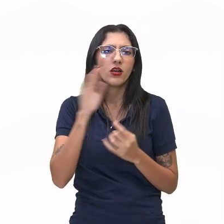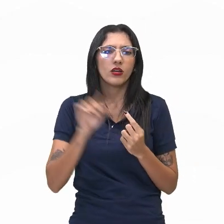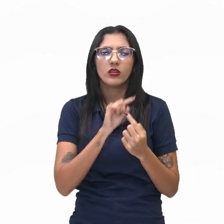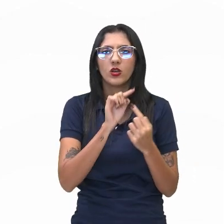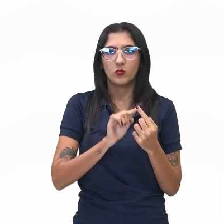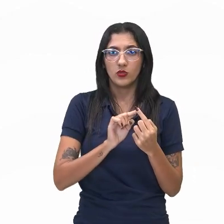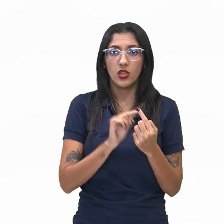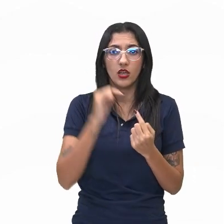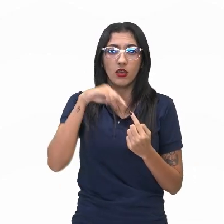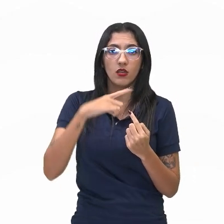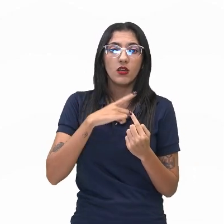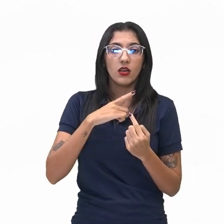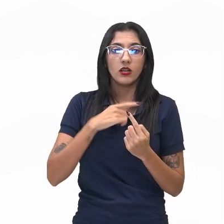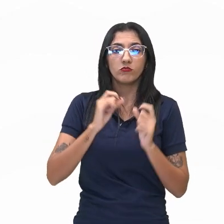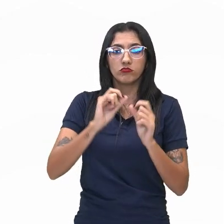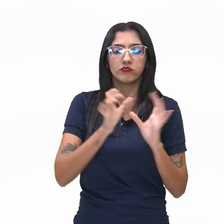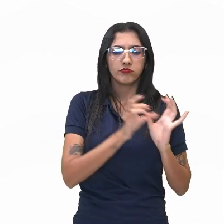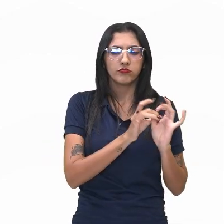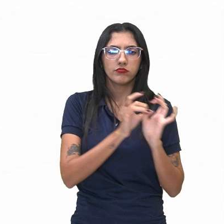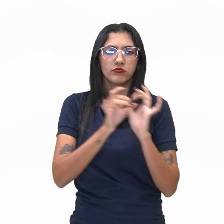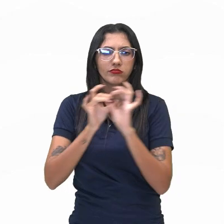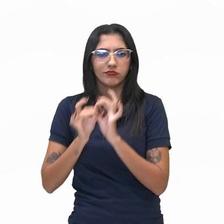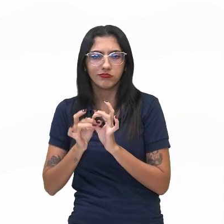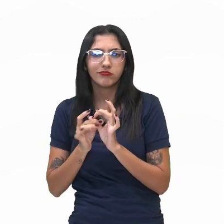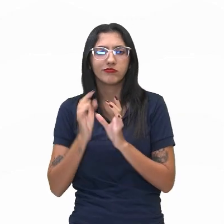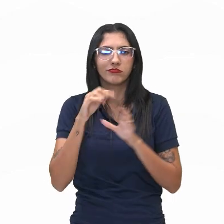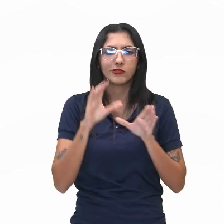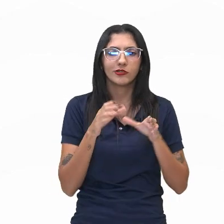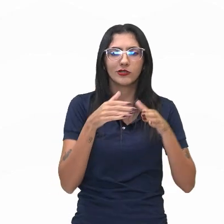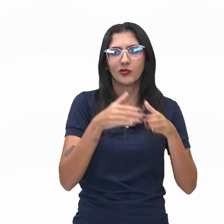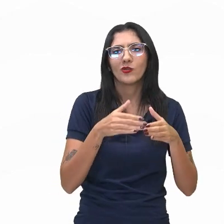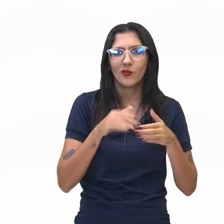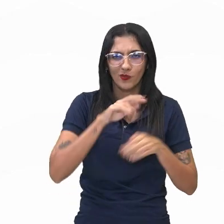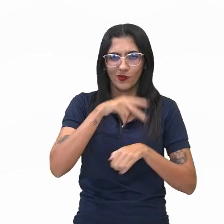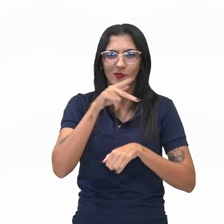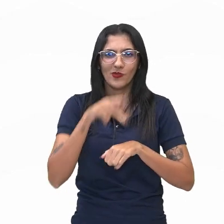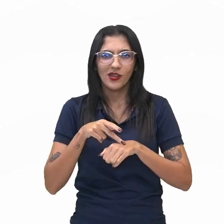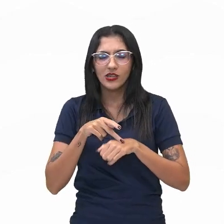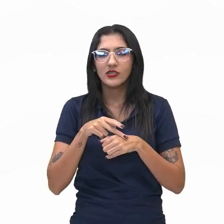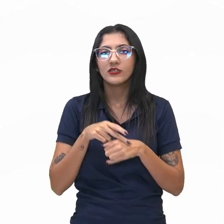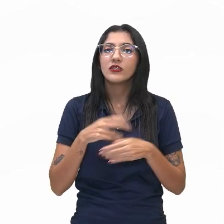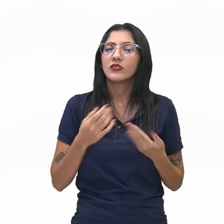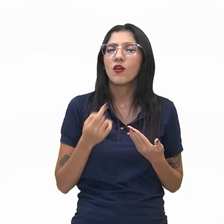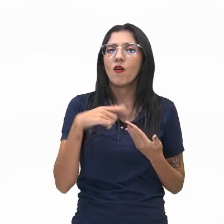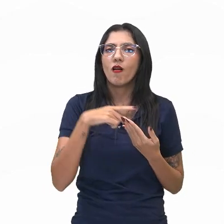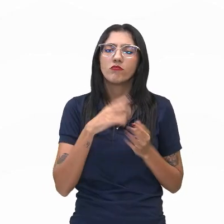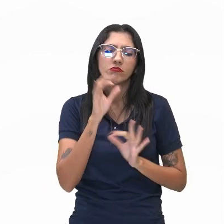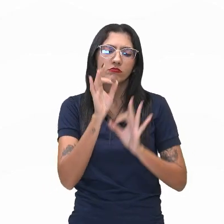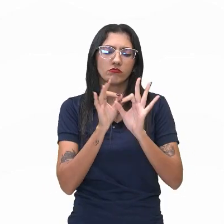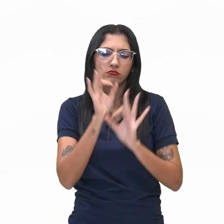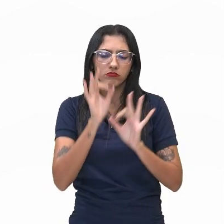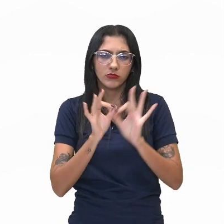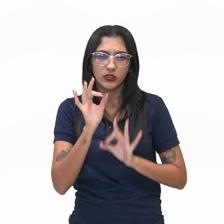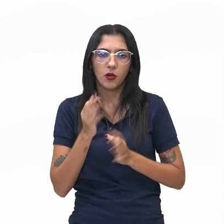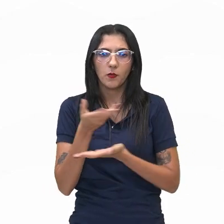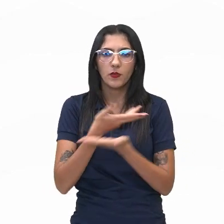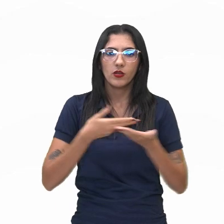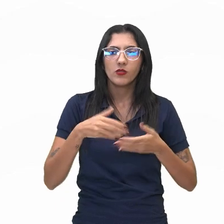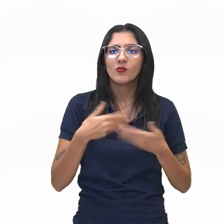objetivo, né, dessa junção, desse bloco aí de países, por meio aí da cooperação, é o